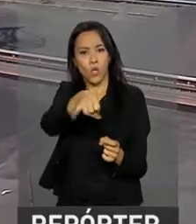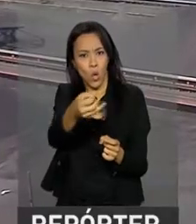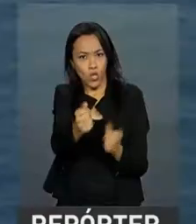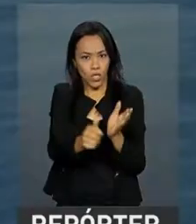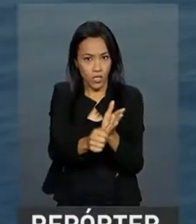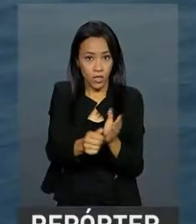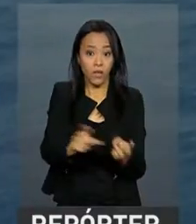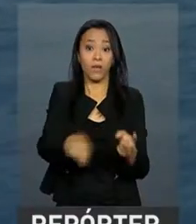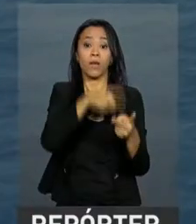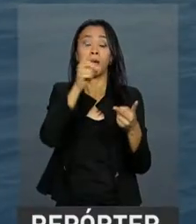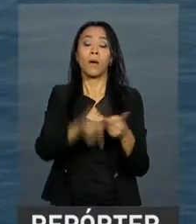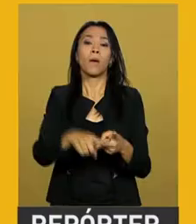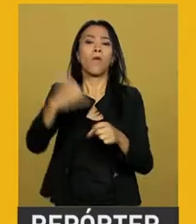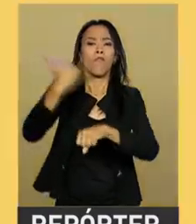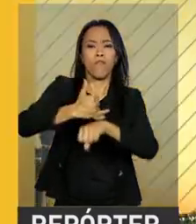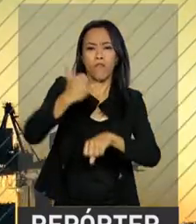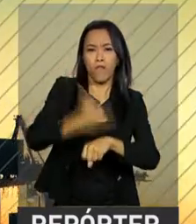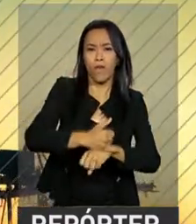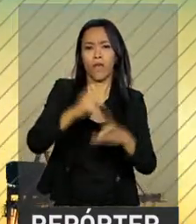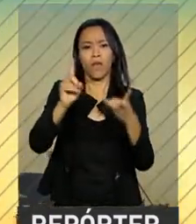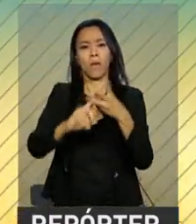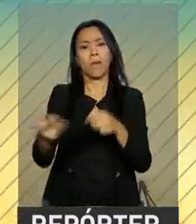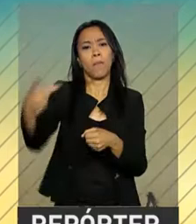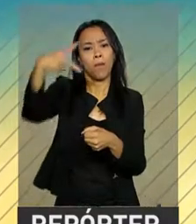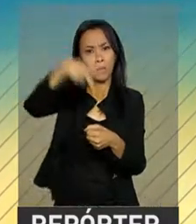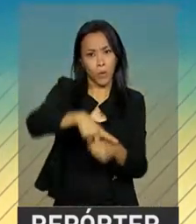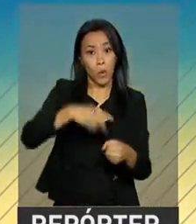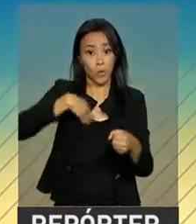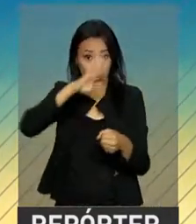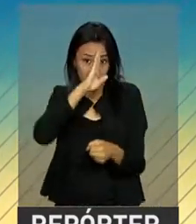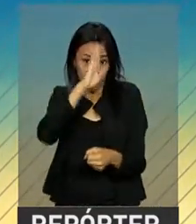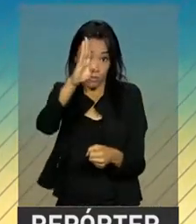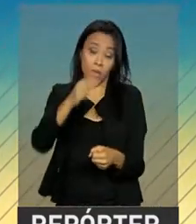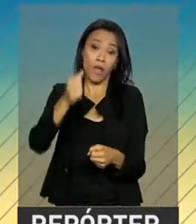de ferro e petróleo bruto. Os principais países